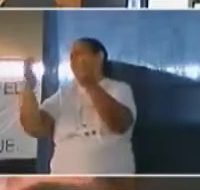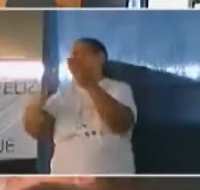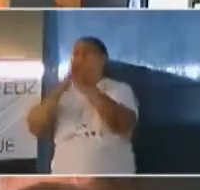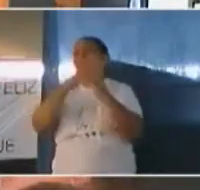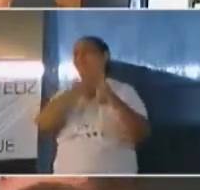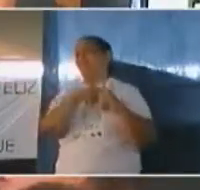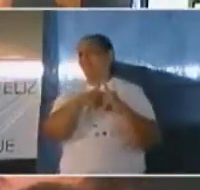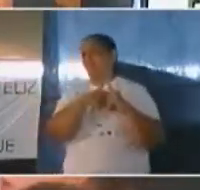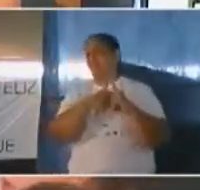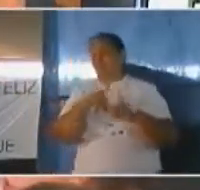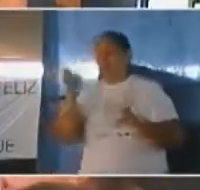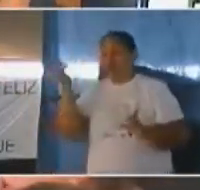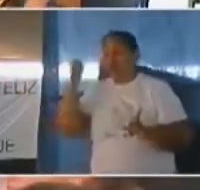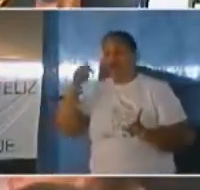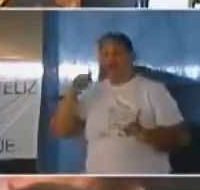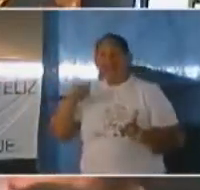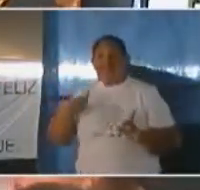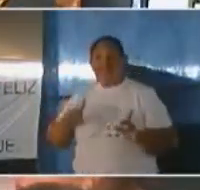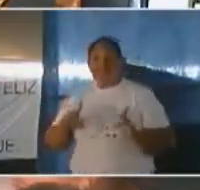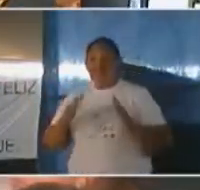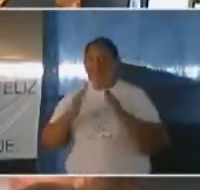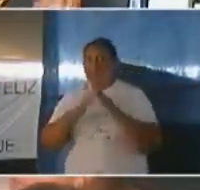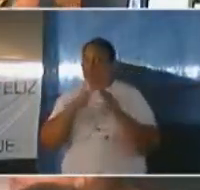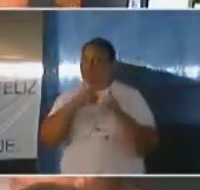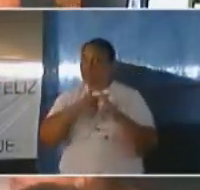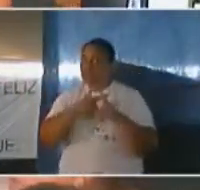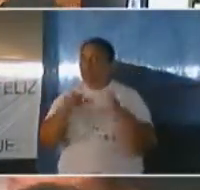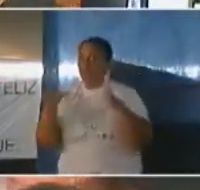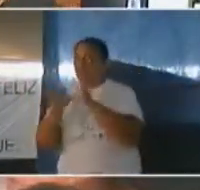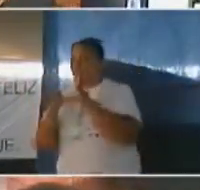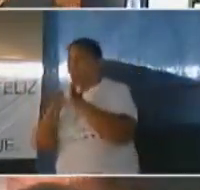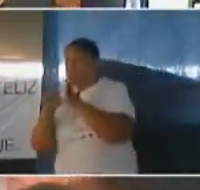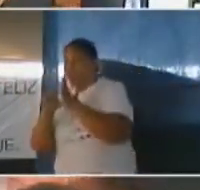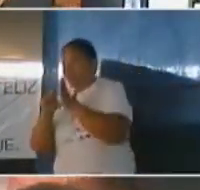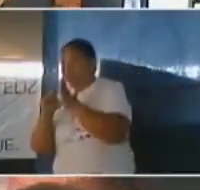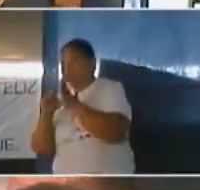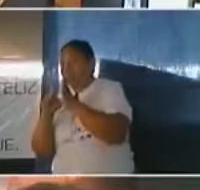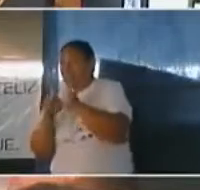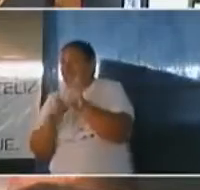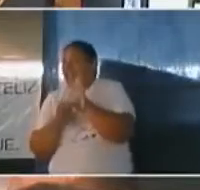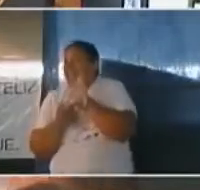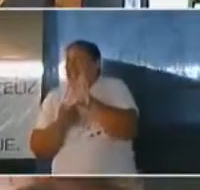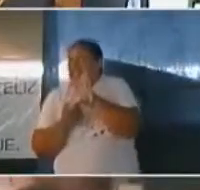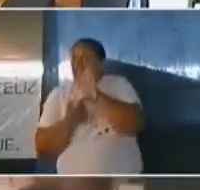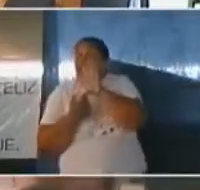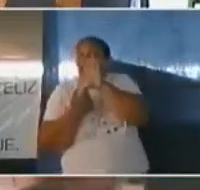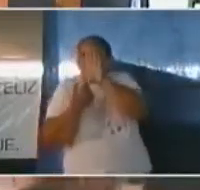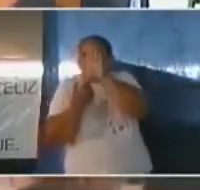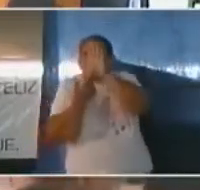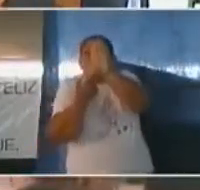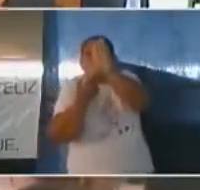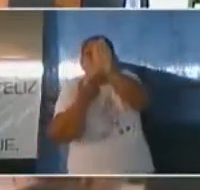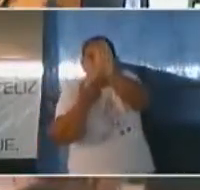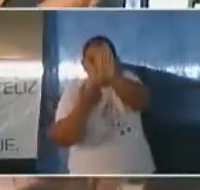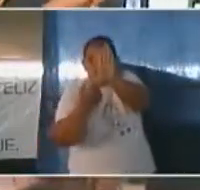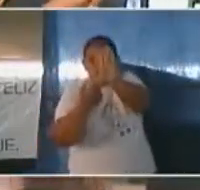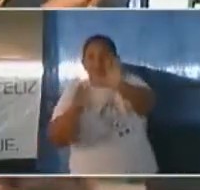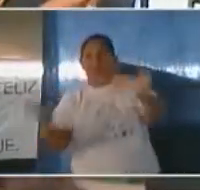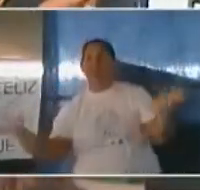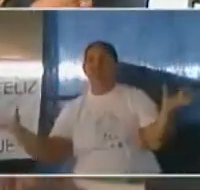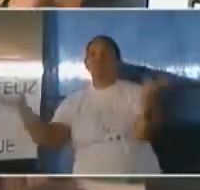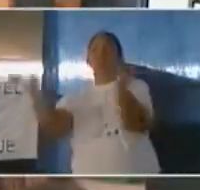igreja, ela promove o ecumenismo, e ela é aberta ao diálogo interreligioso, mas ela